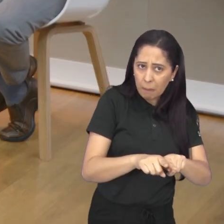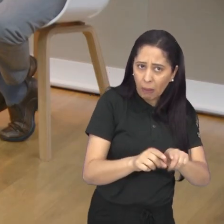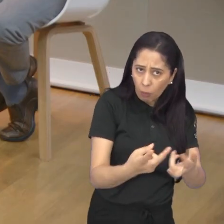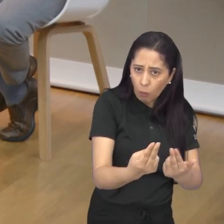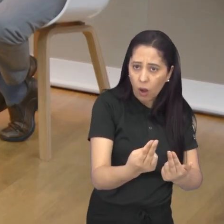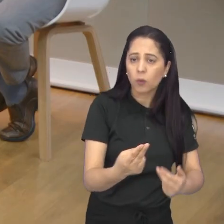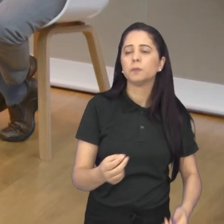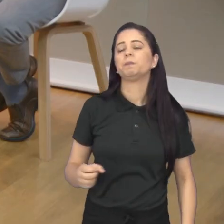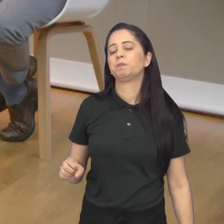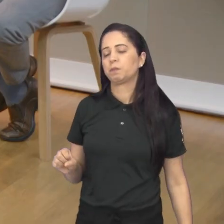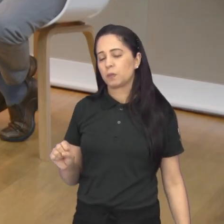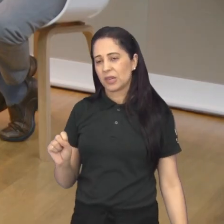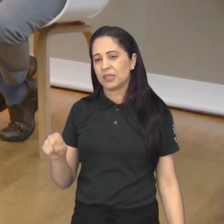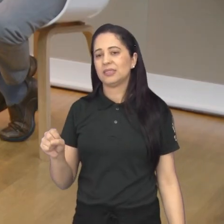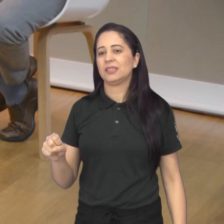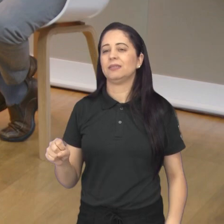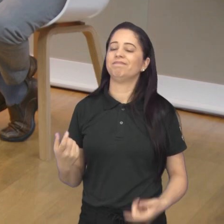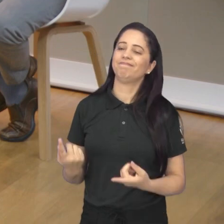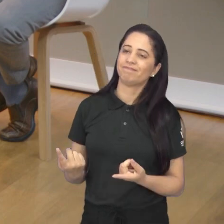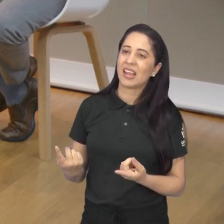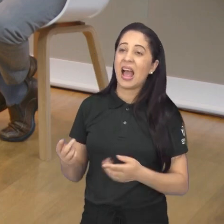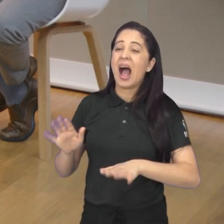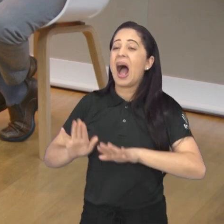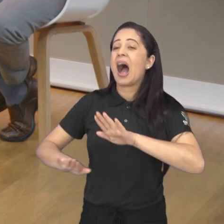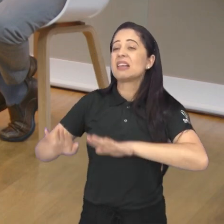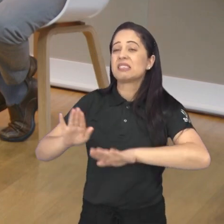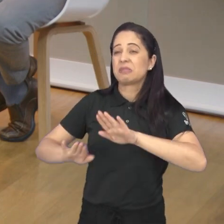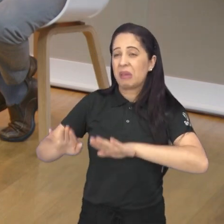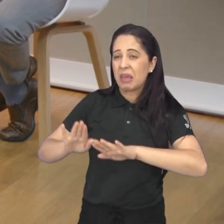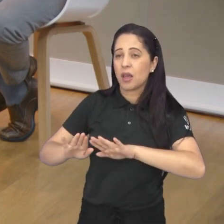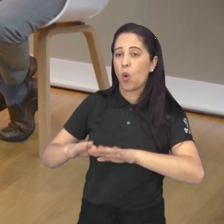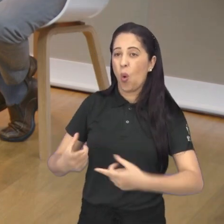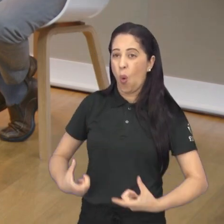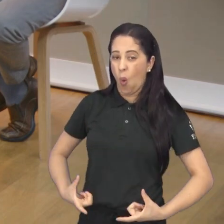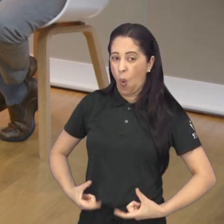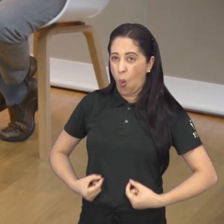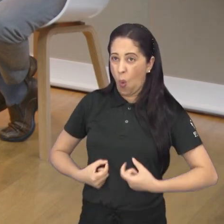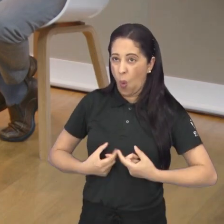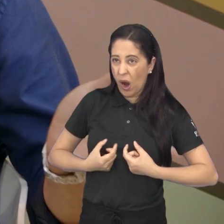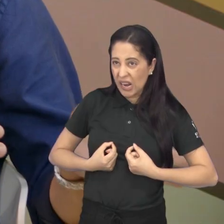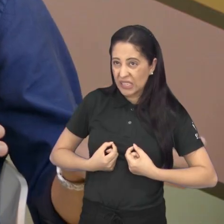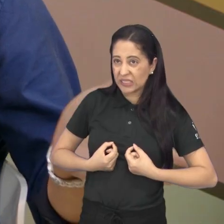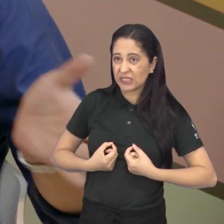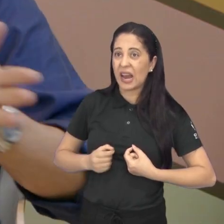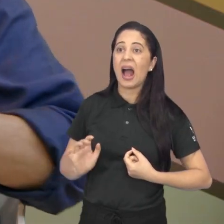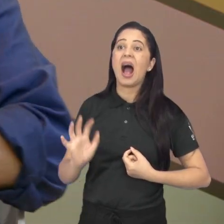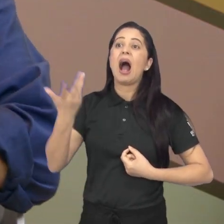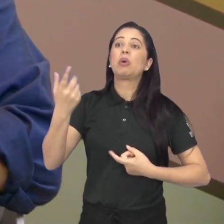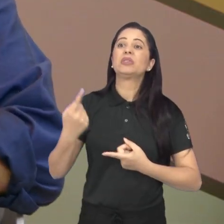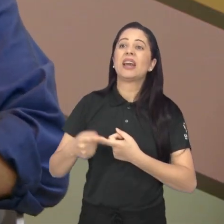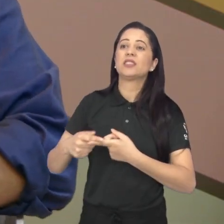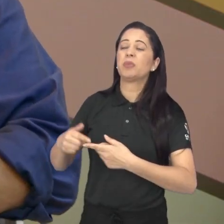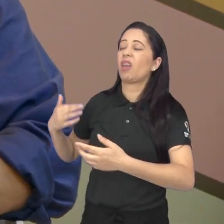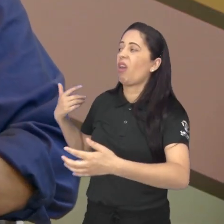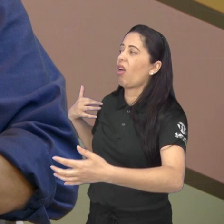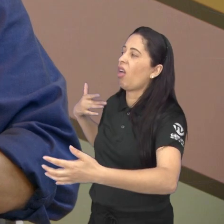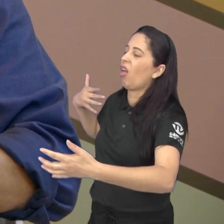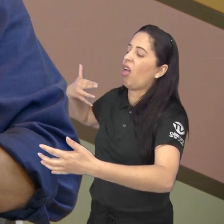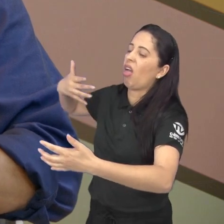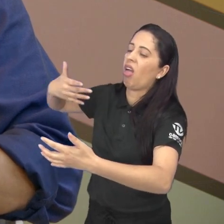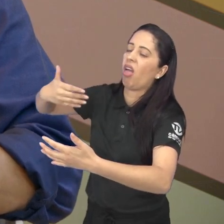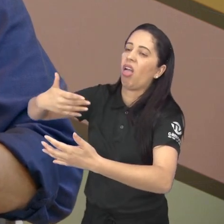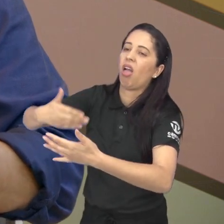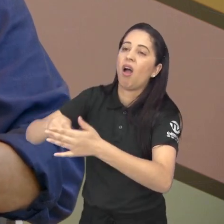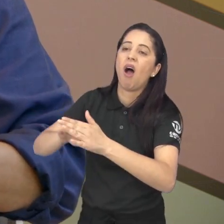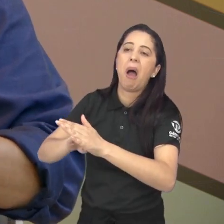Sempre, às vezes o câncer de intestino, ele é consequência de um hábito de vida ruim daquele paciente durante muitos anos. Sim. Né? Então, o câncer